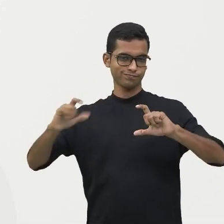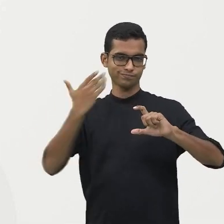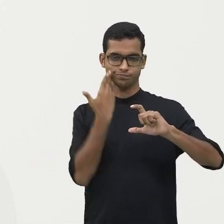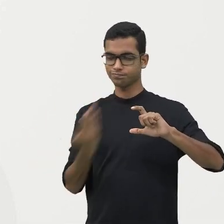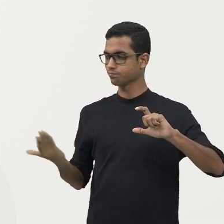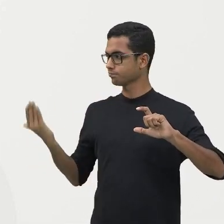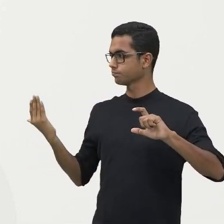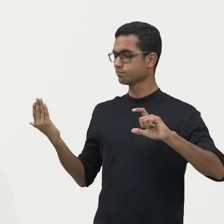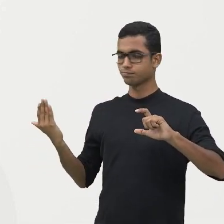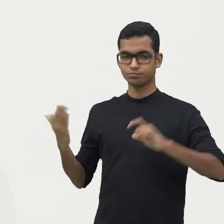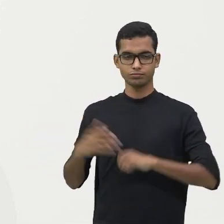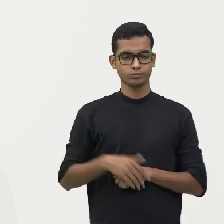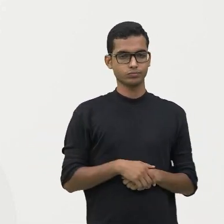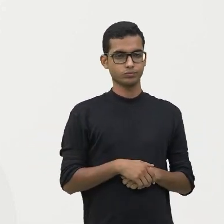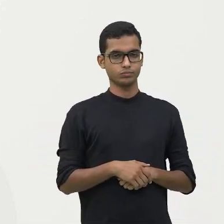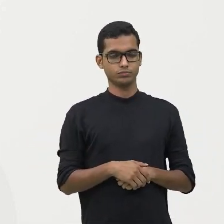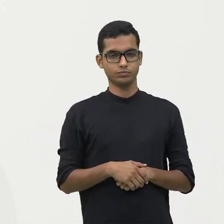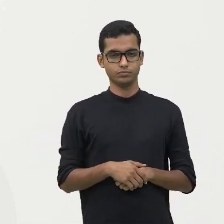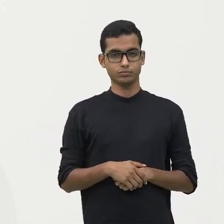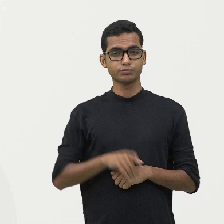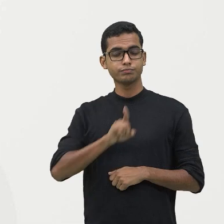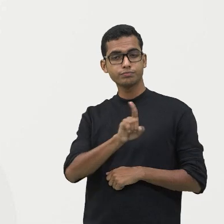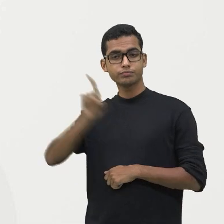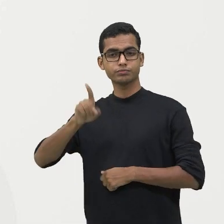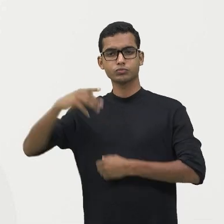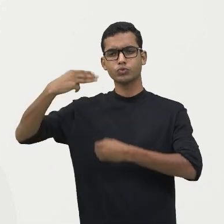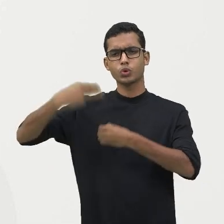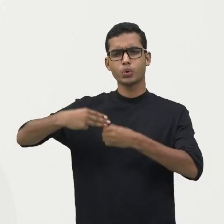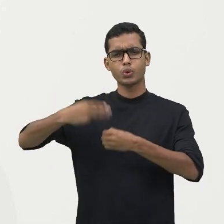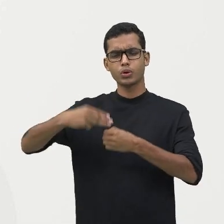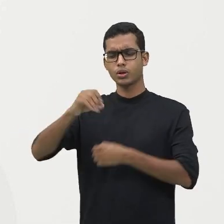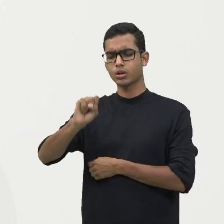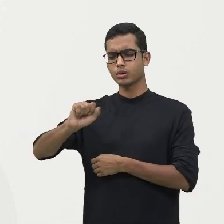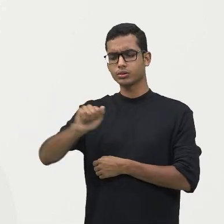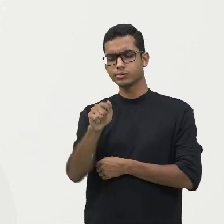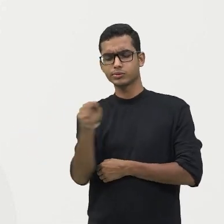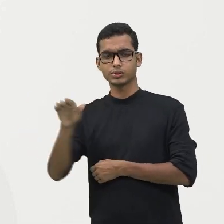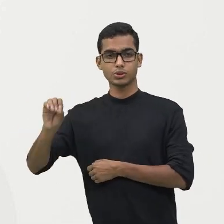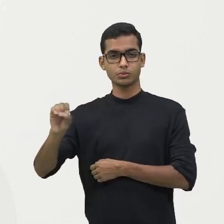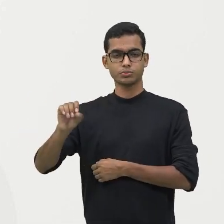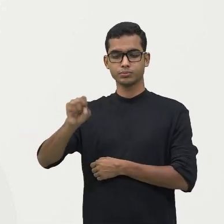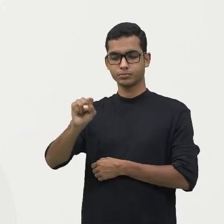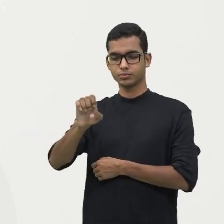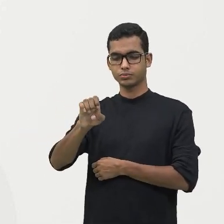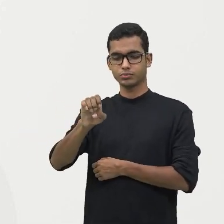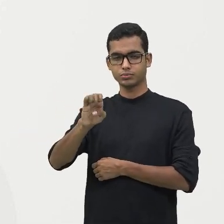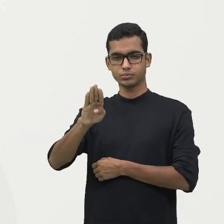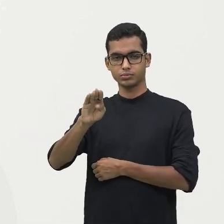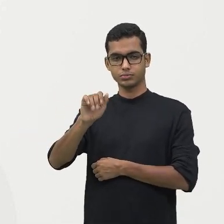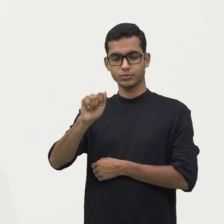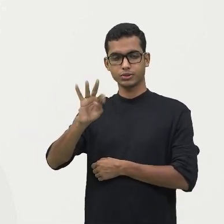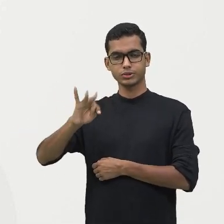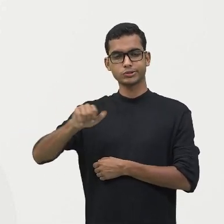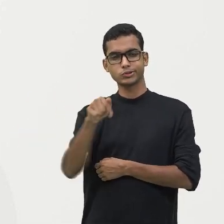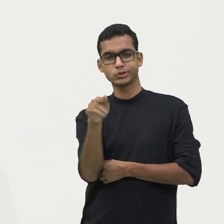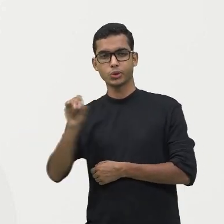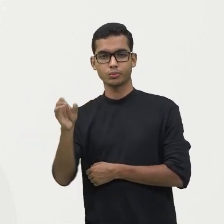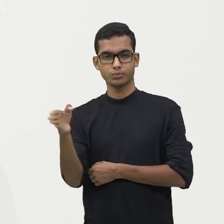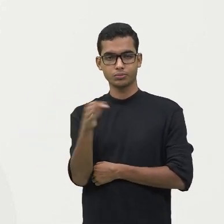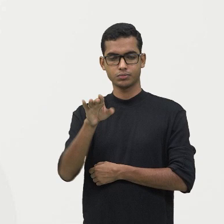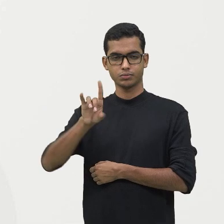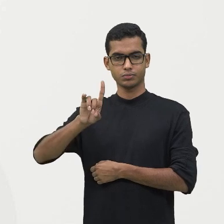aí. Lá em São Sebastião do Atumã, isso, na comunidade